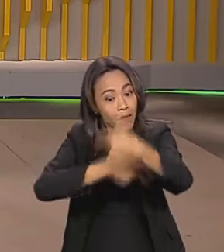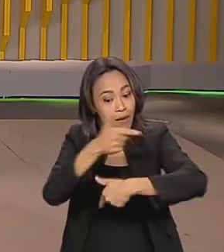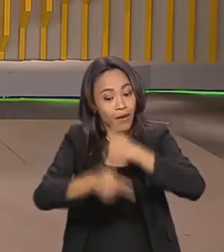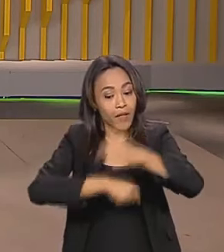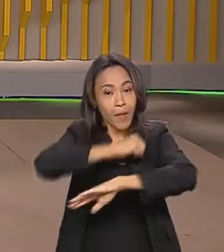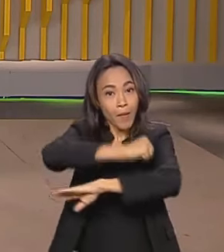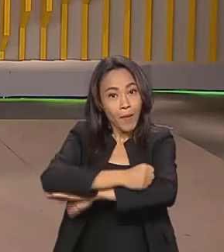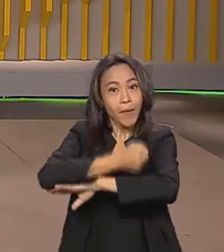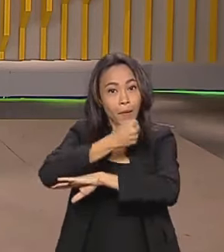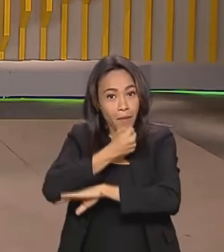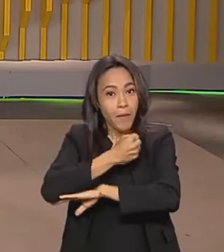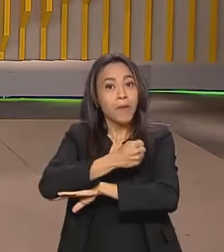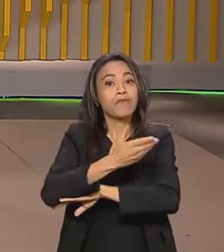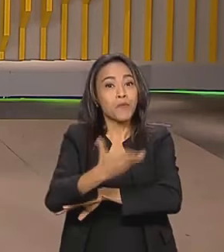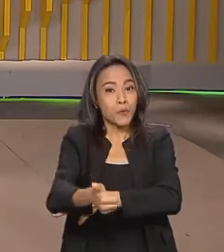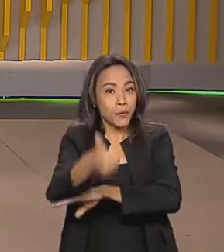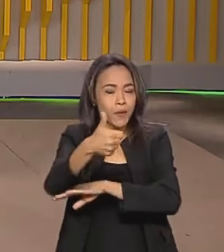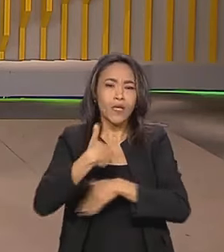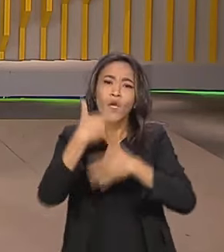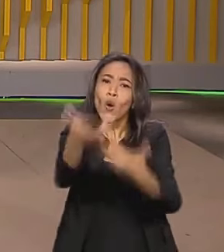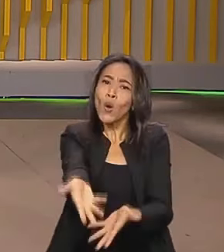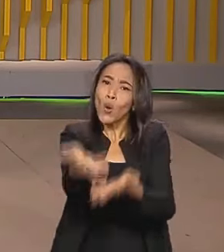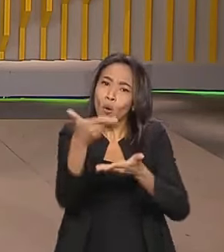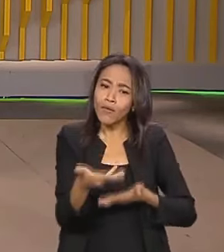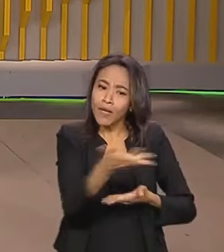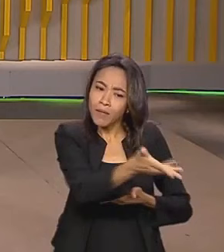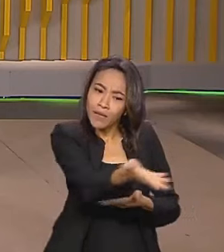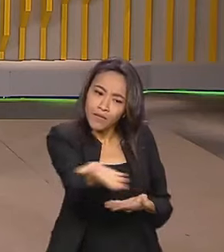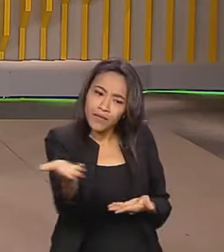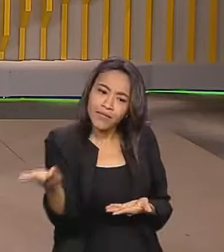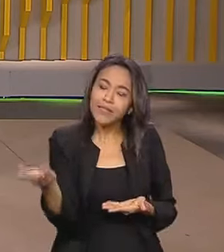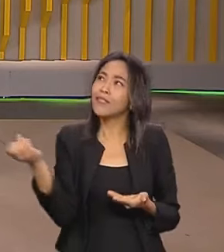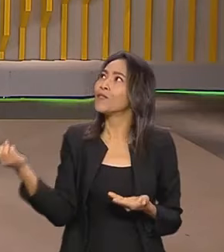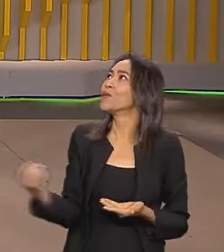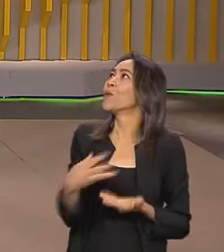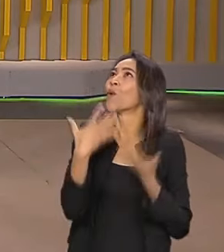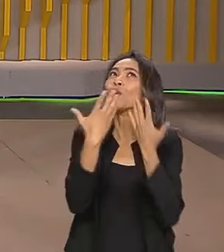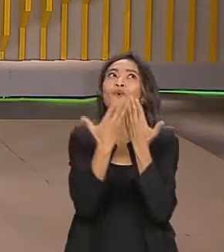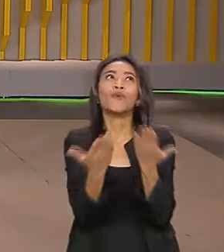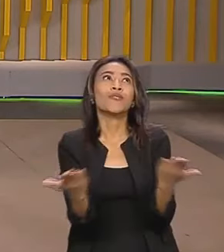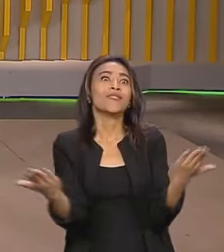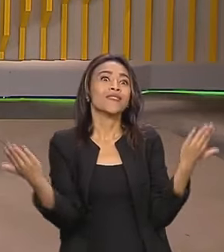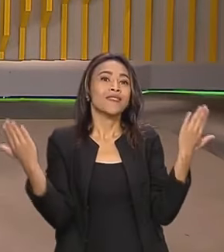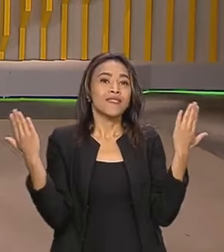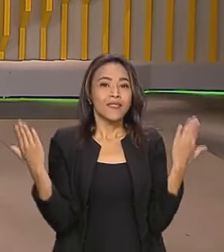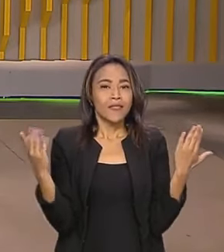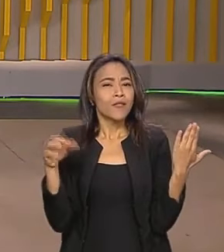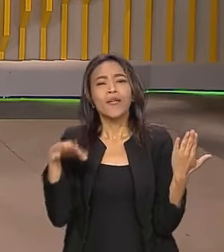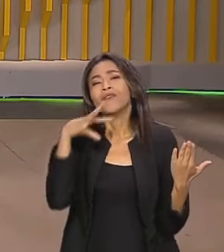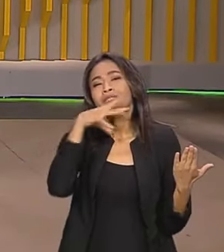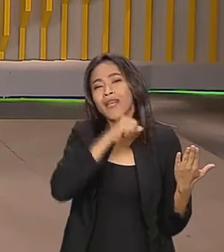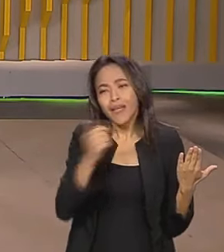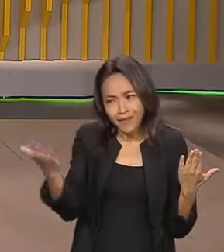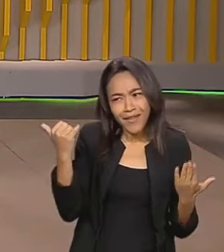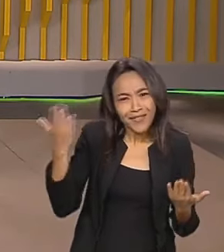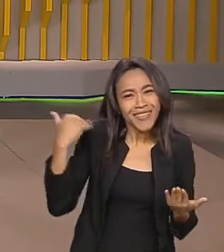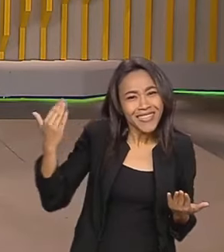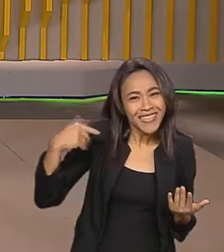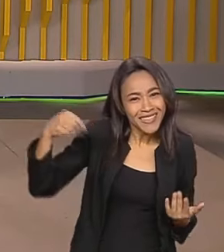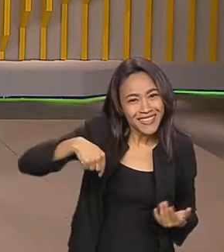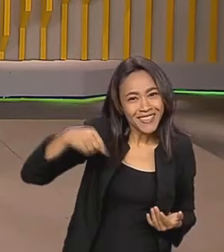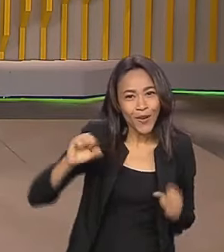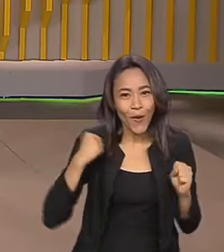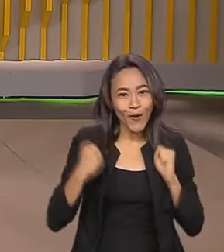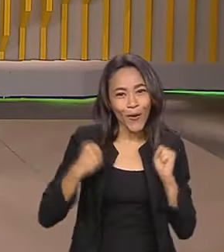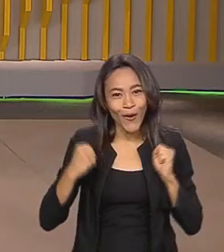edição matinal aí do Brasil em dia e te convidar para estrear com a gente aqui nesse novo estúdio né O que que você acha de vir para cá é só dar uma